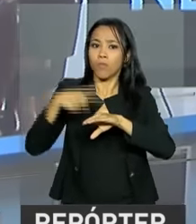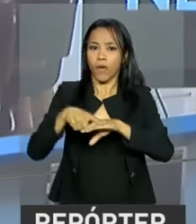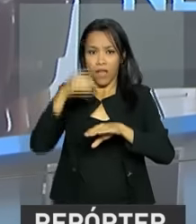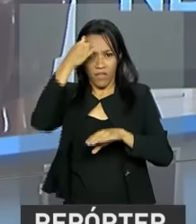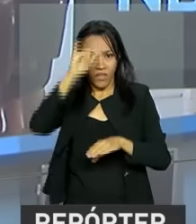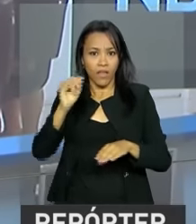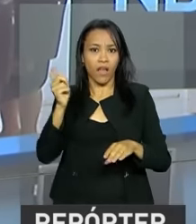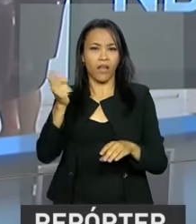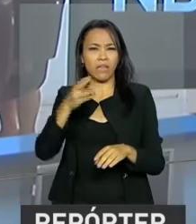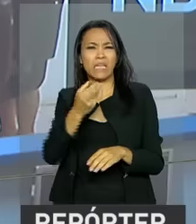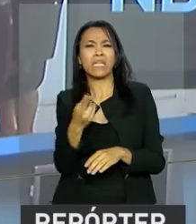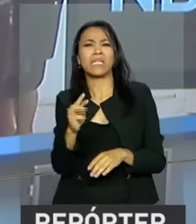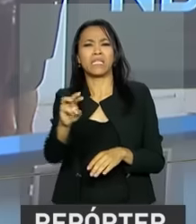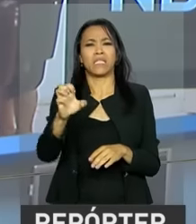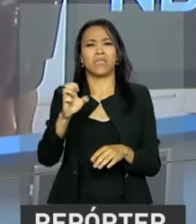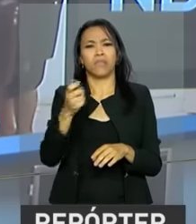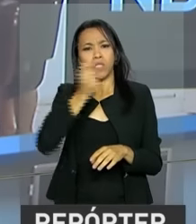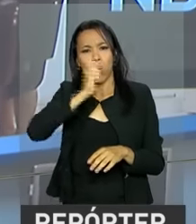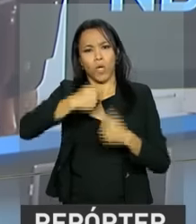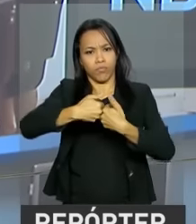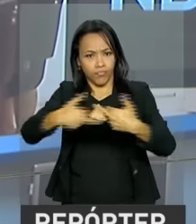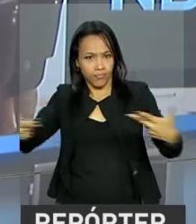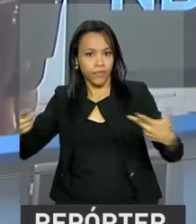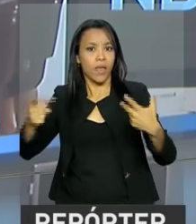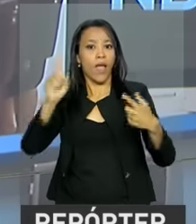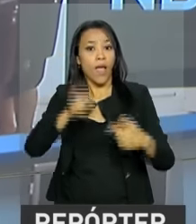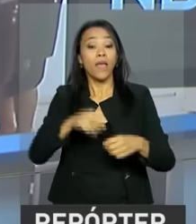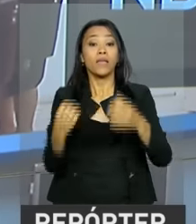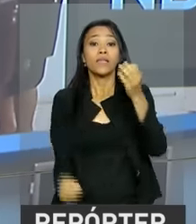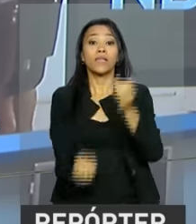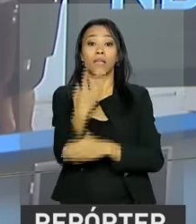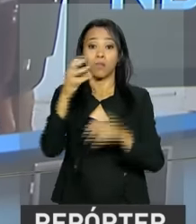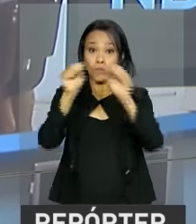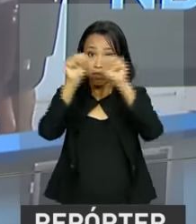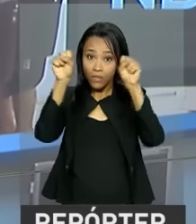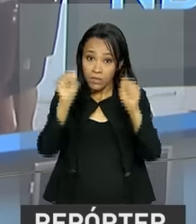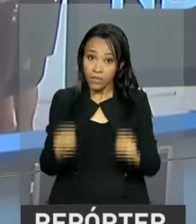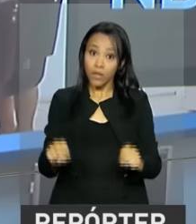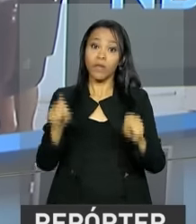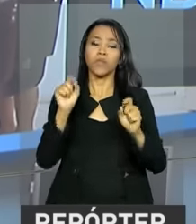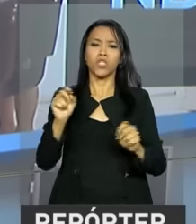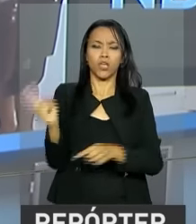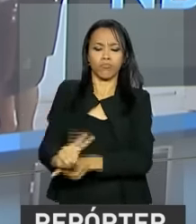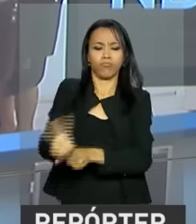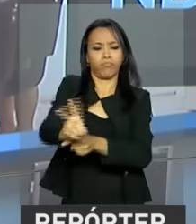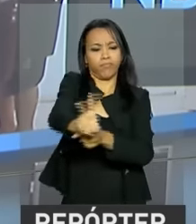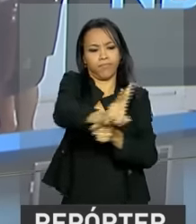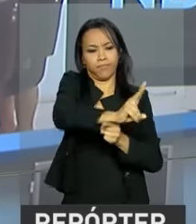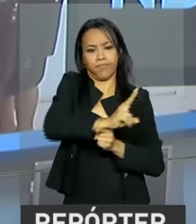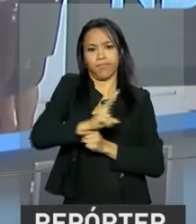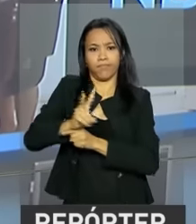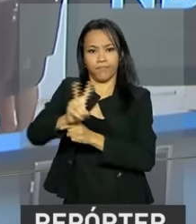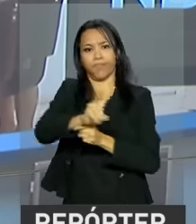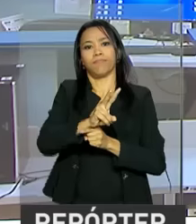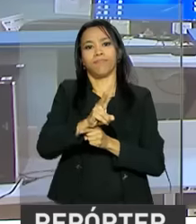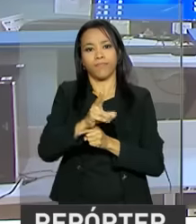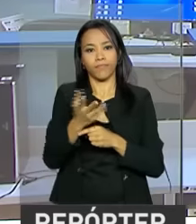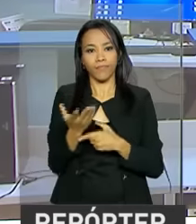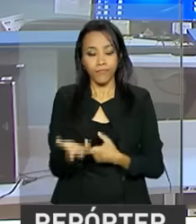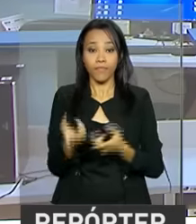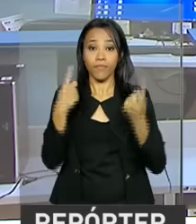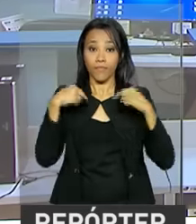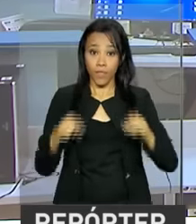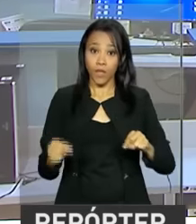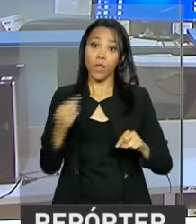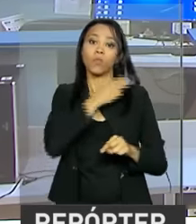país uma das Ferramentas para esse enfrentamento é o sisfron que é o sistema de monitoramento de fronteiras o